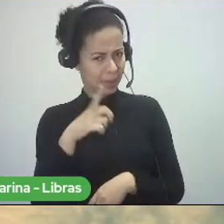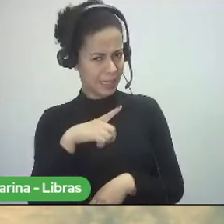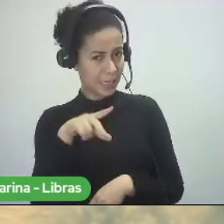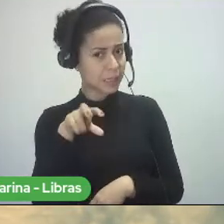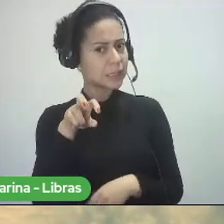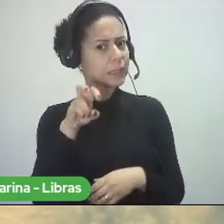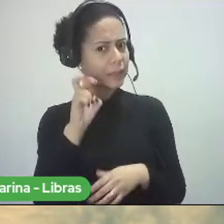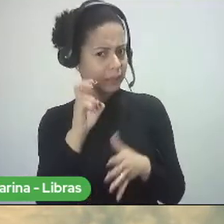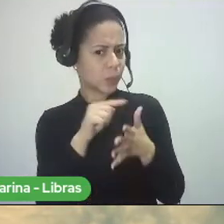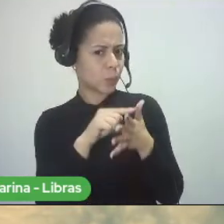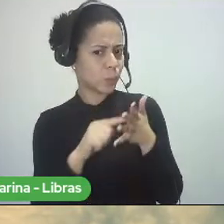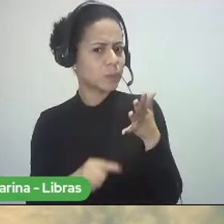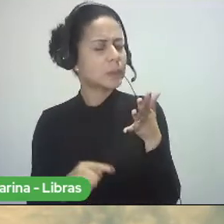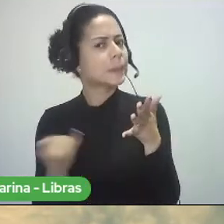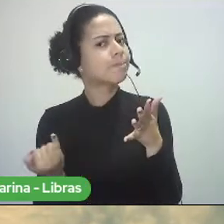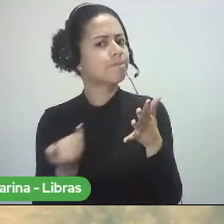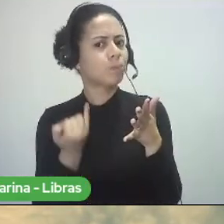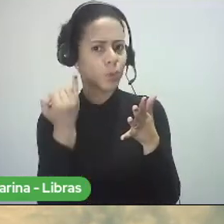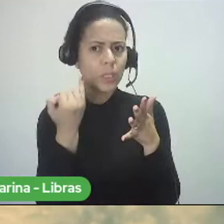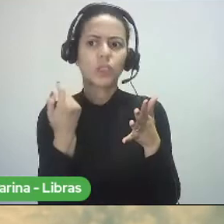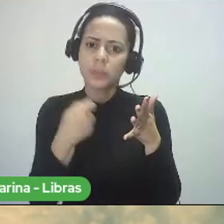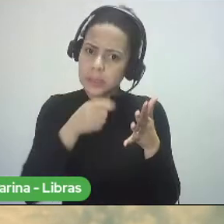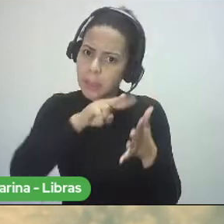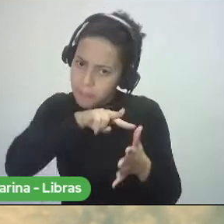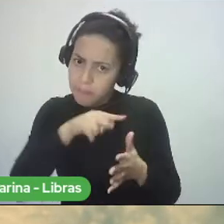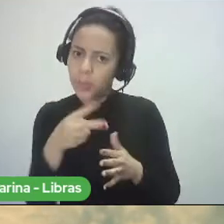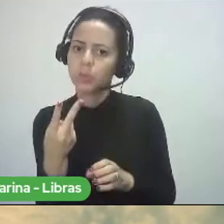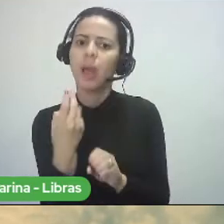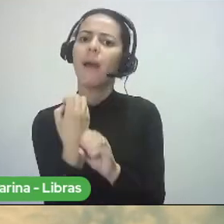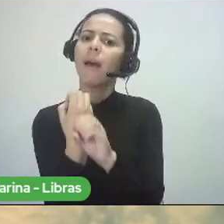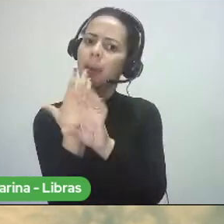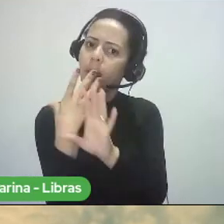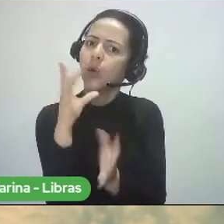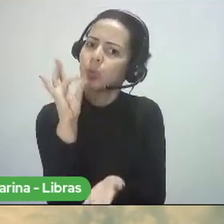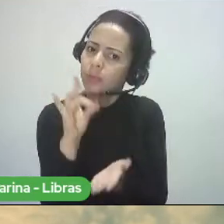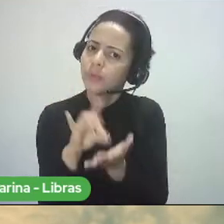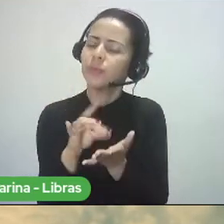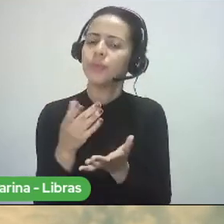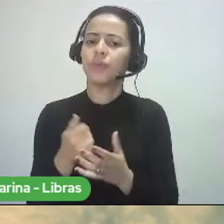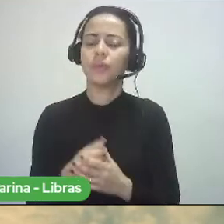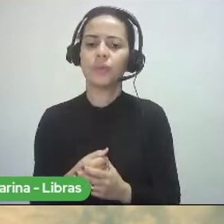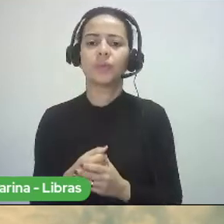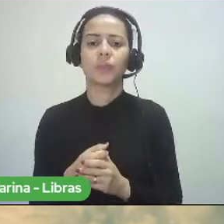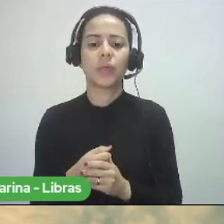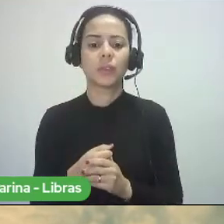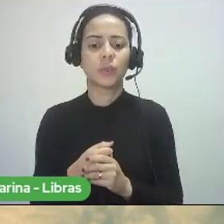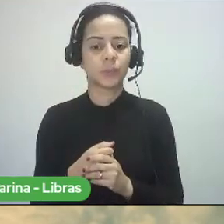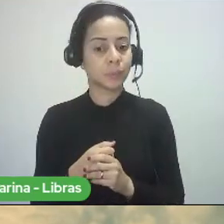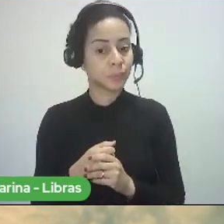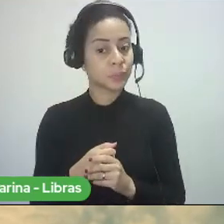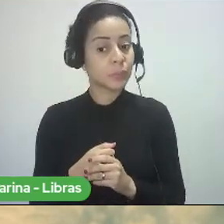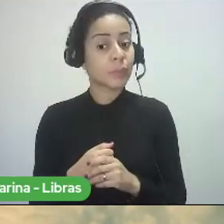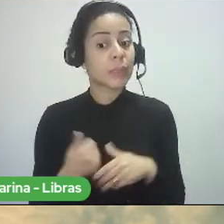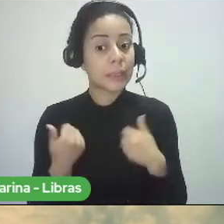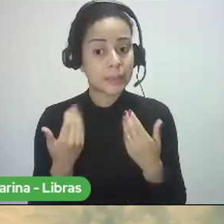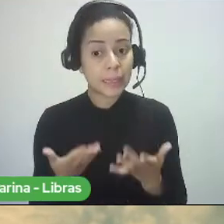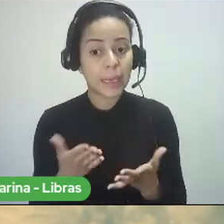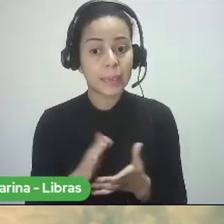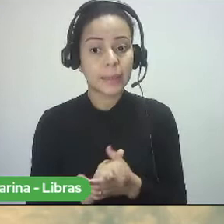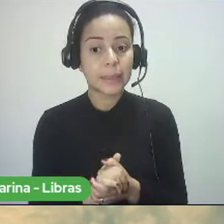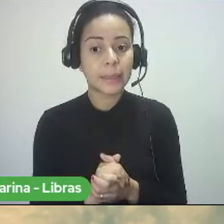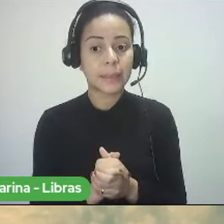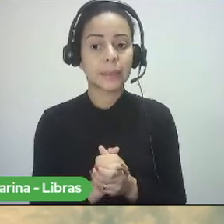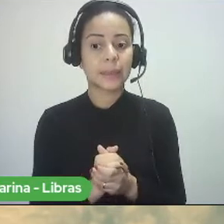poder migrar para o remoto e ter o remoto de uma forma mais efetiva, né? E você